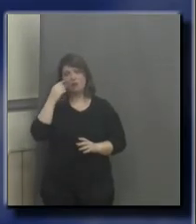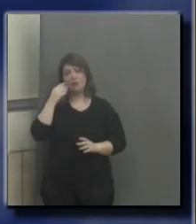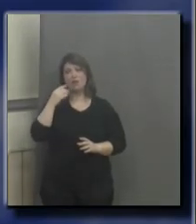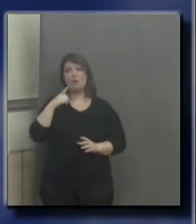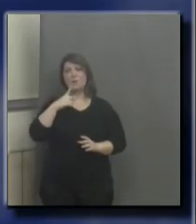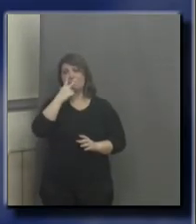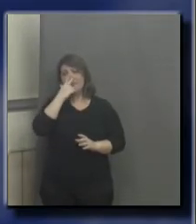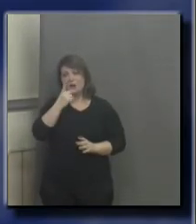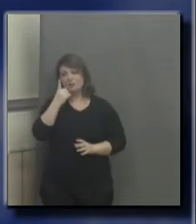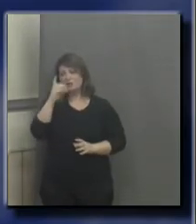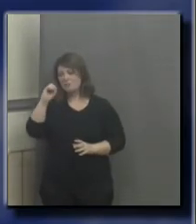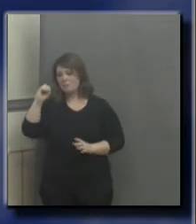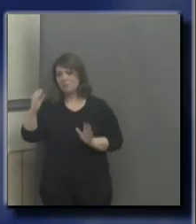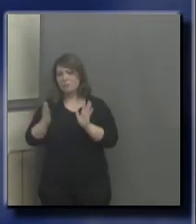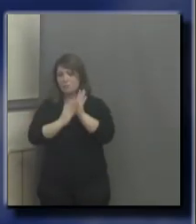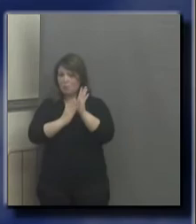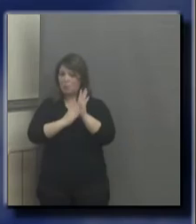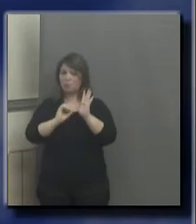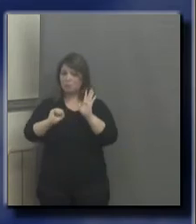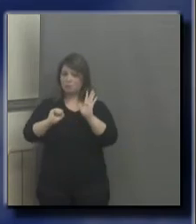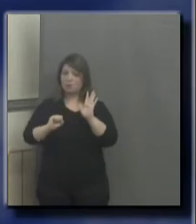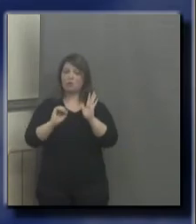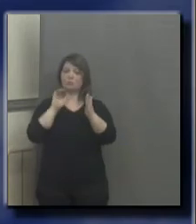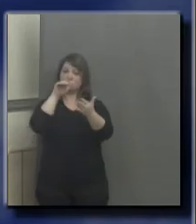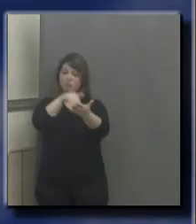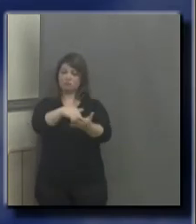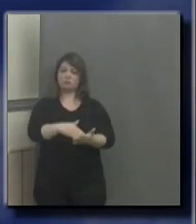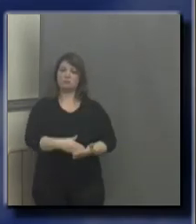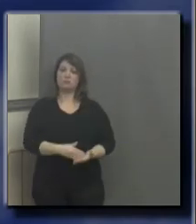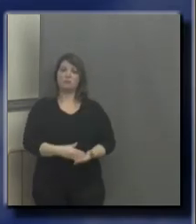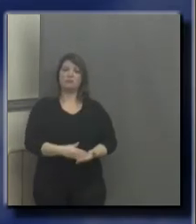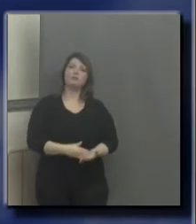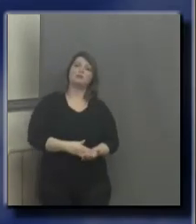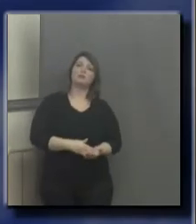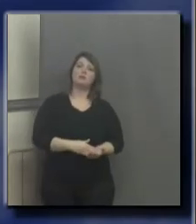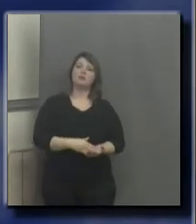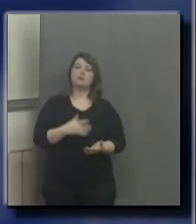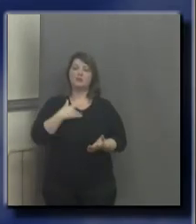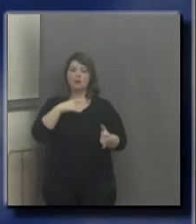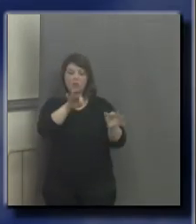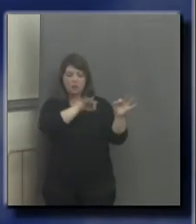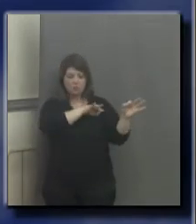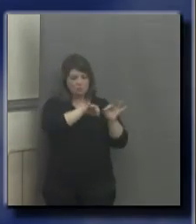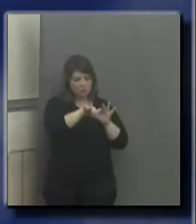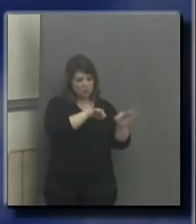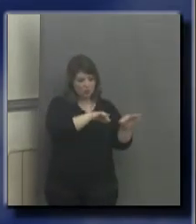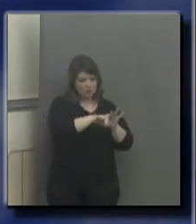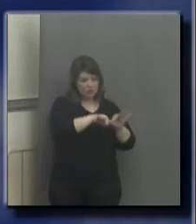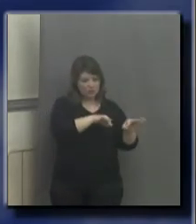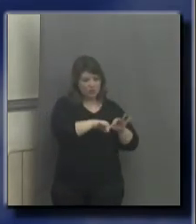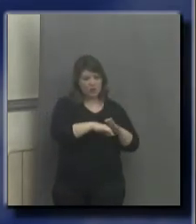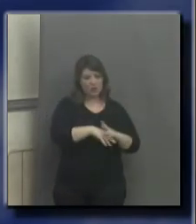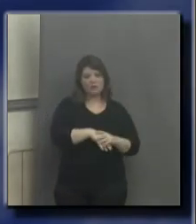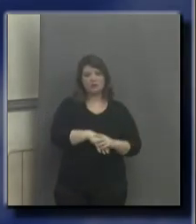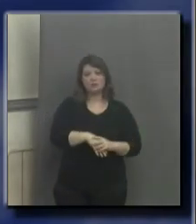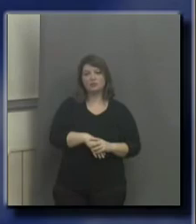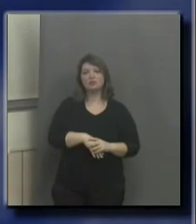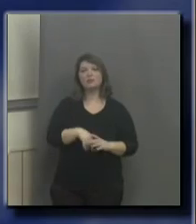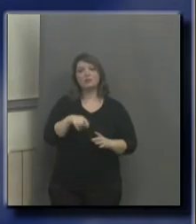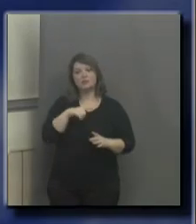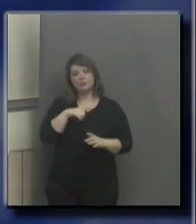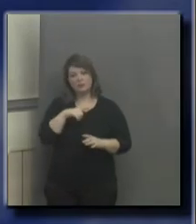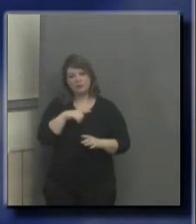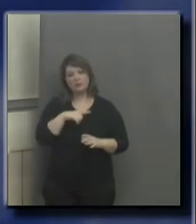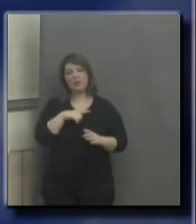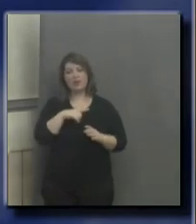perto de 1000 propostas, né? Elas serão organizadas e teremos,